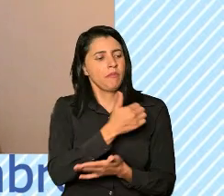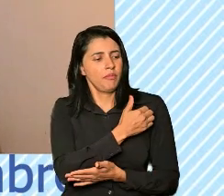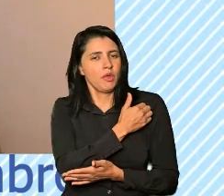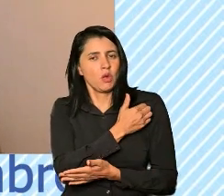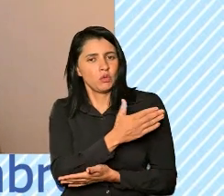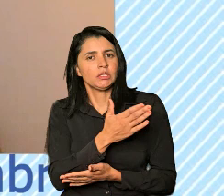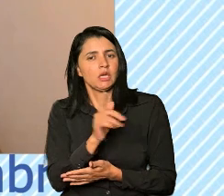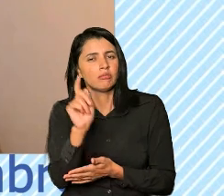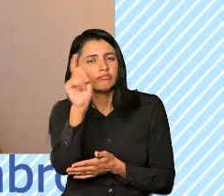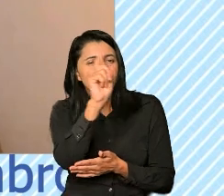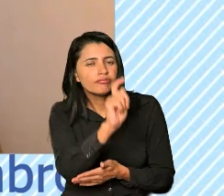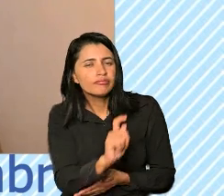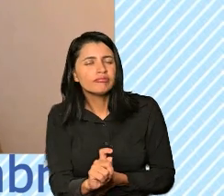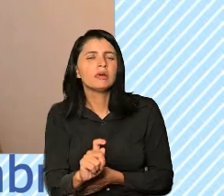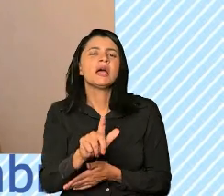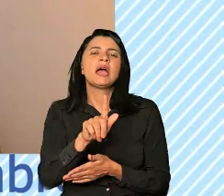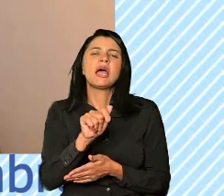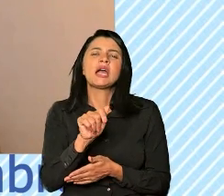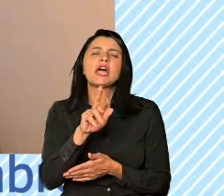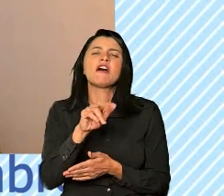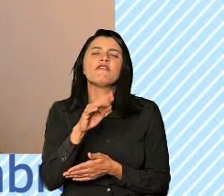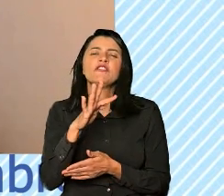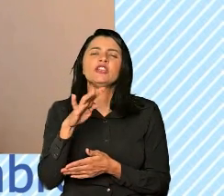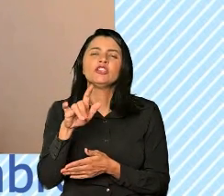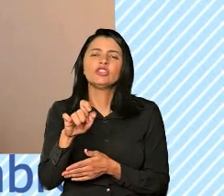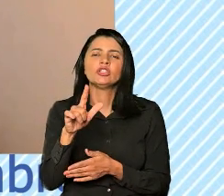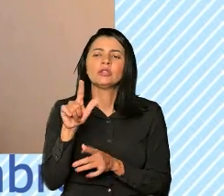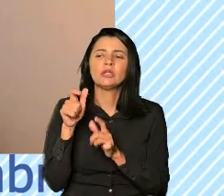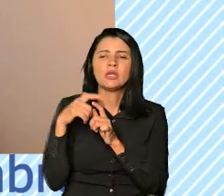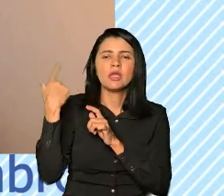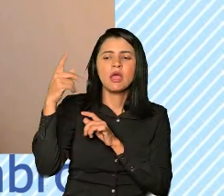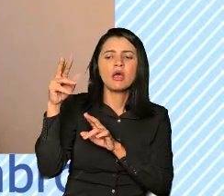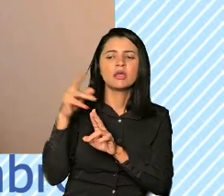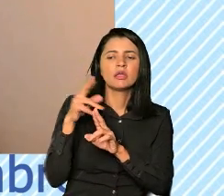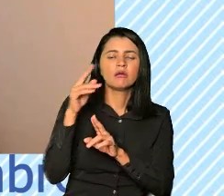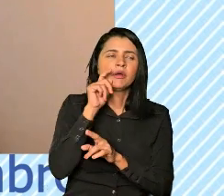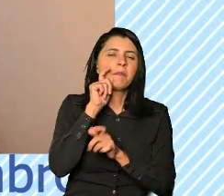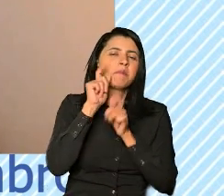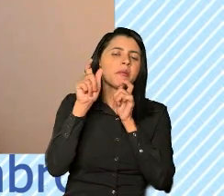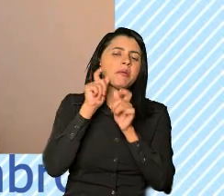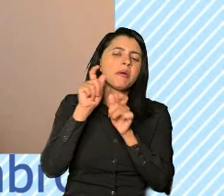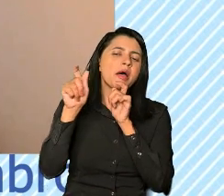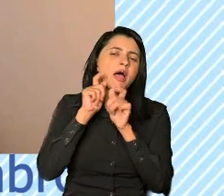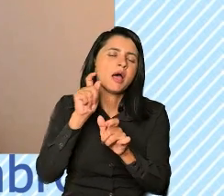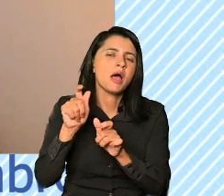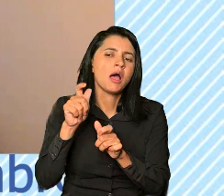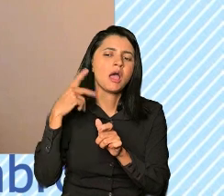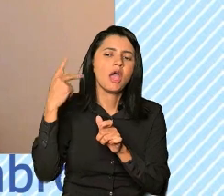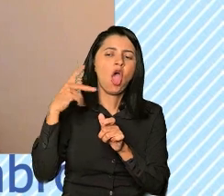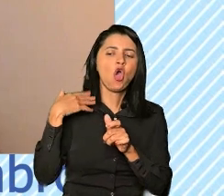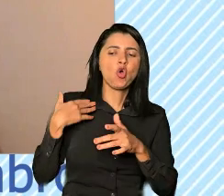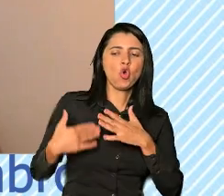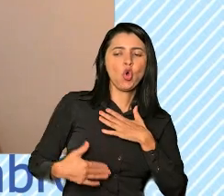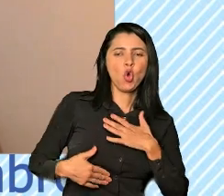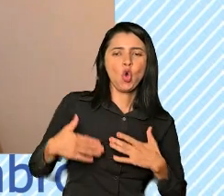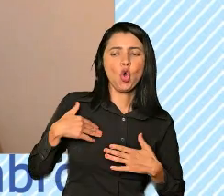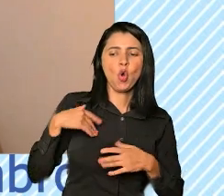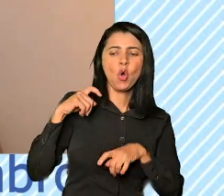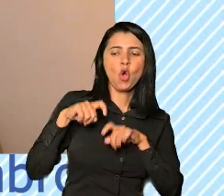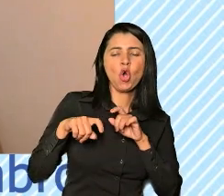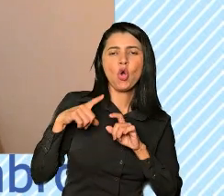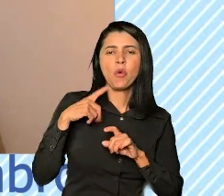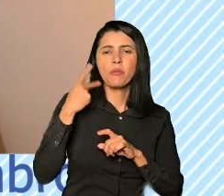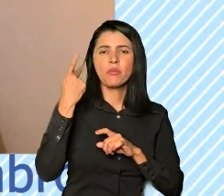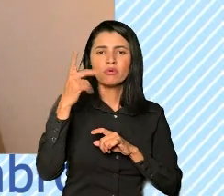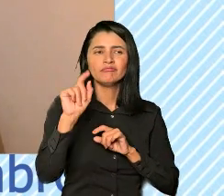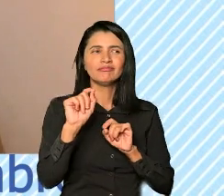ao grafite, em relação a elas são comentários também em relação ao seu corpo, à sua sexualidade. Então, quer